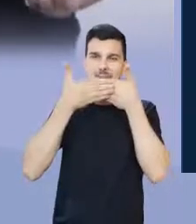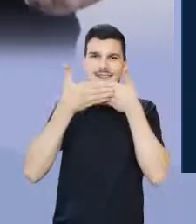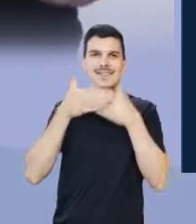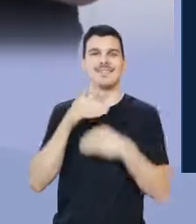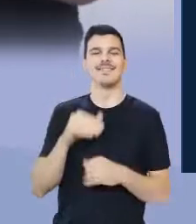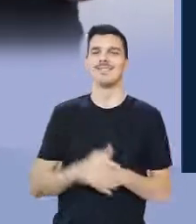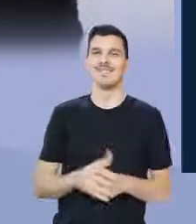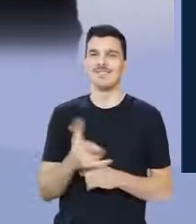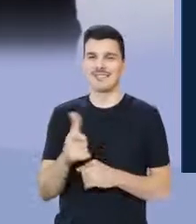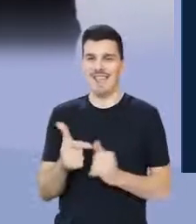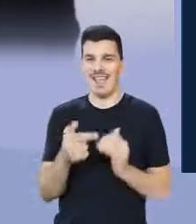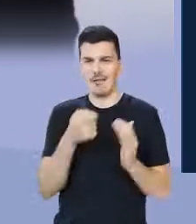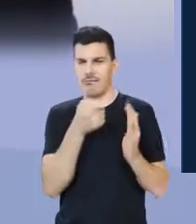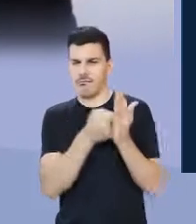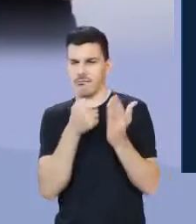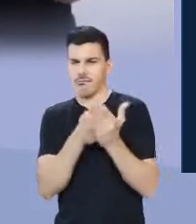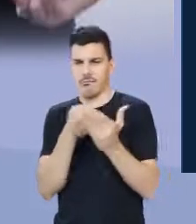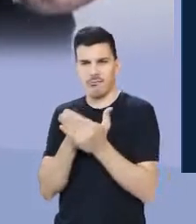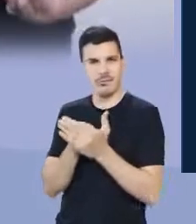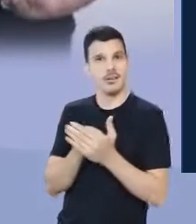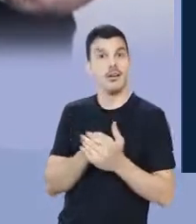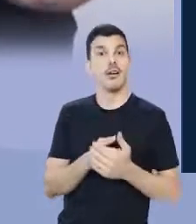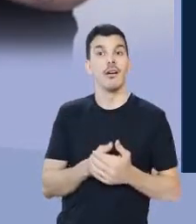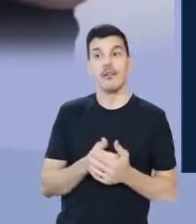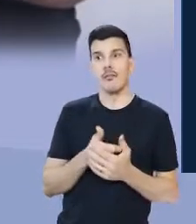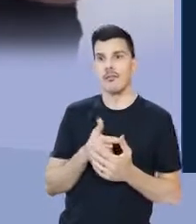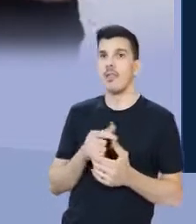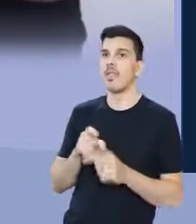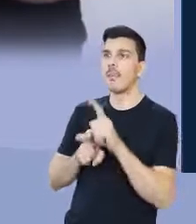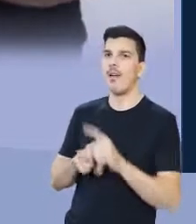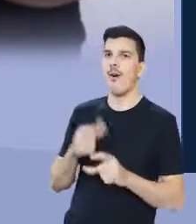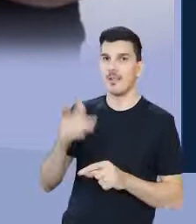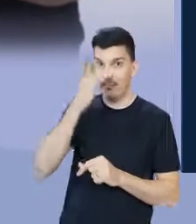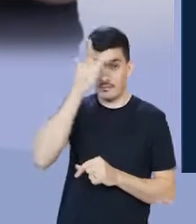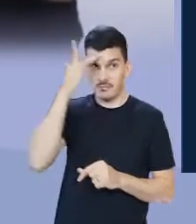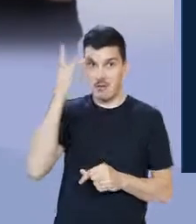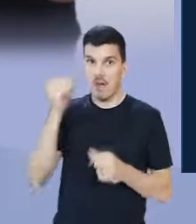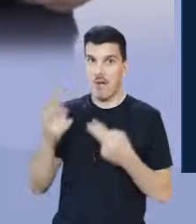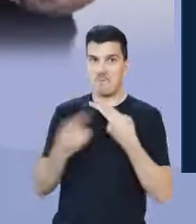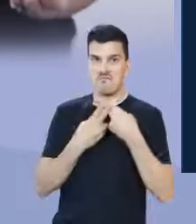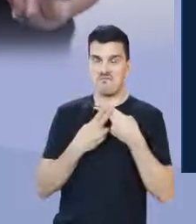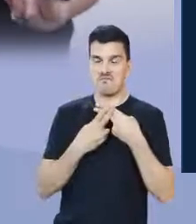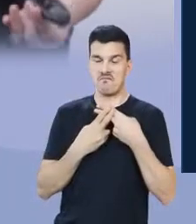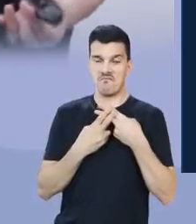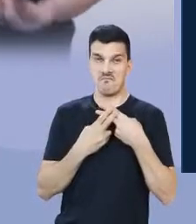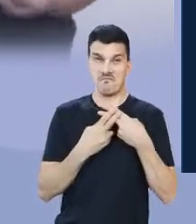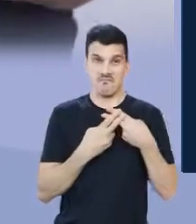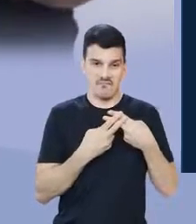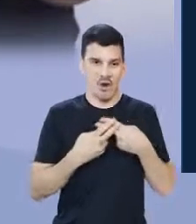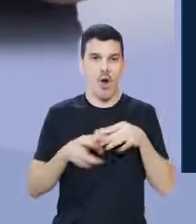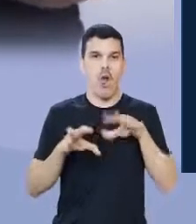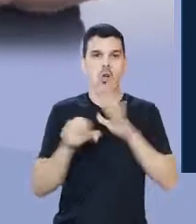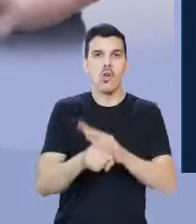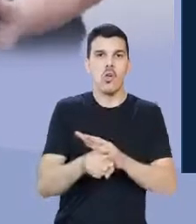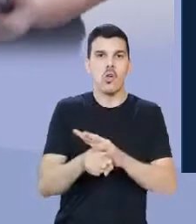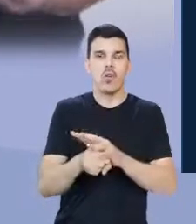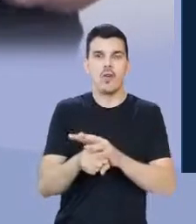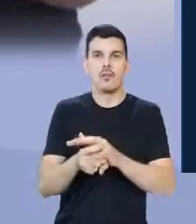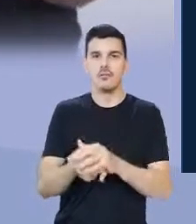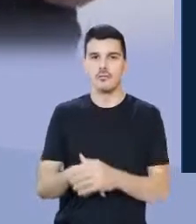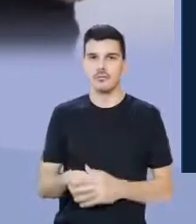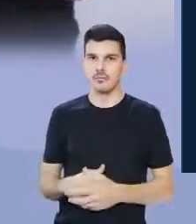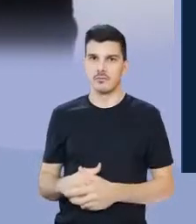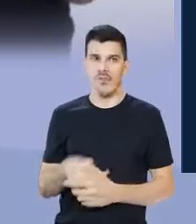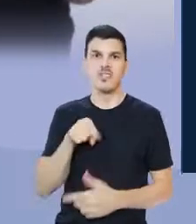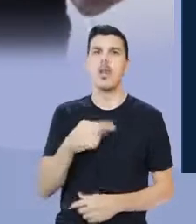censura, sem ser submetido a pessoas que pudessem prendê-lo, prender a